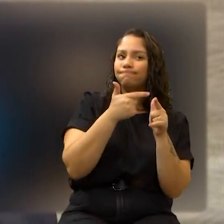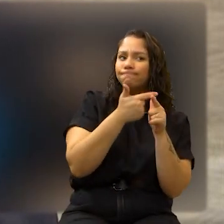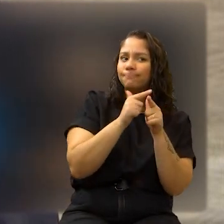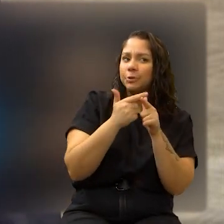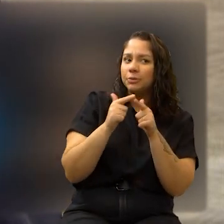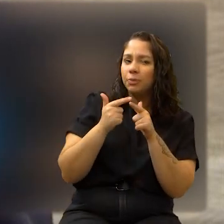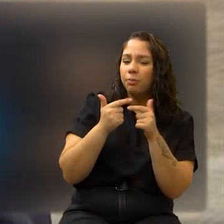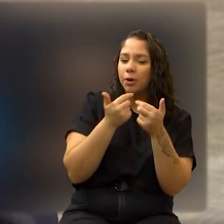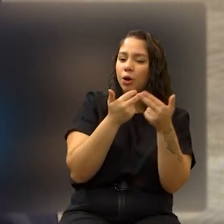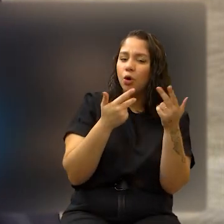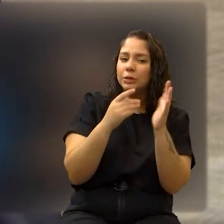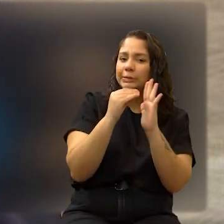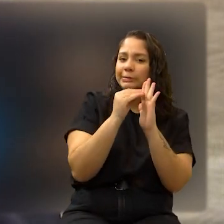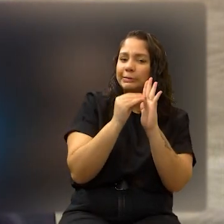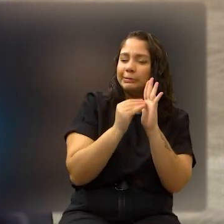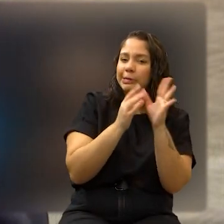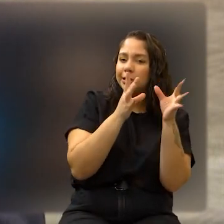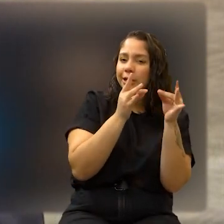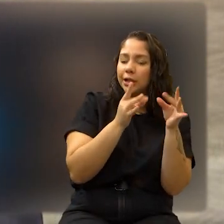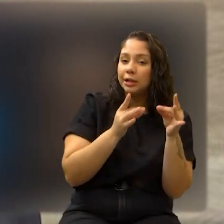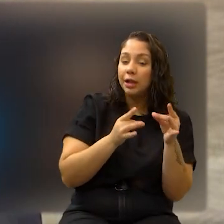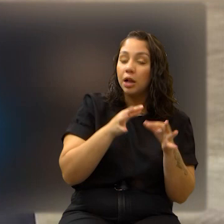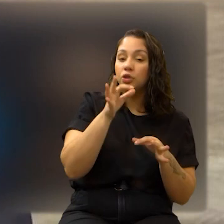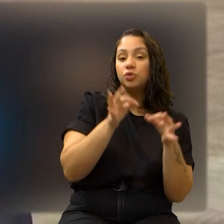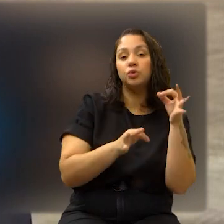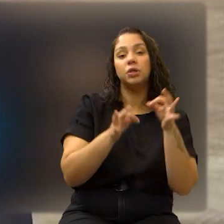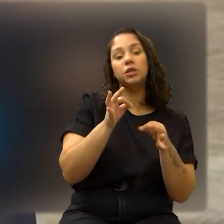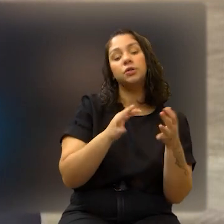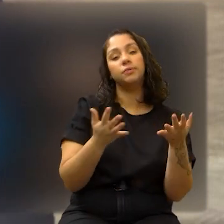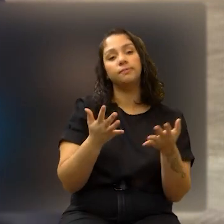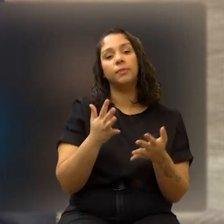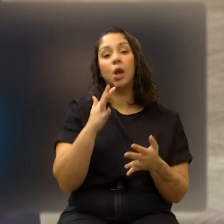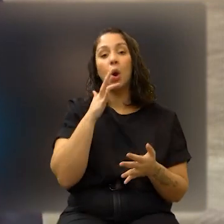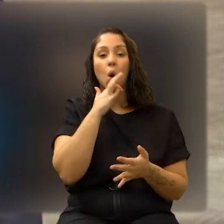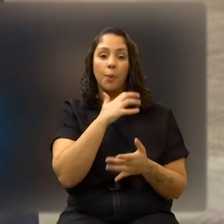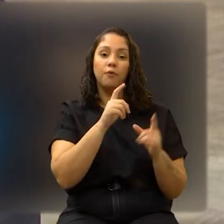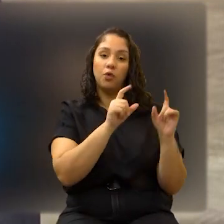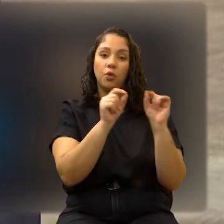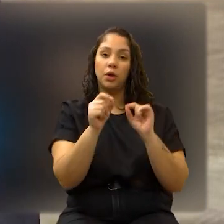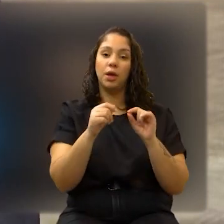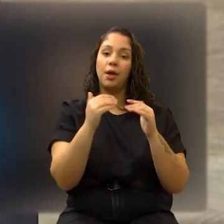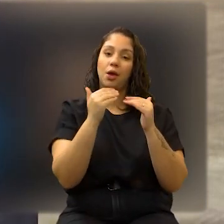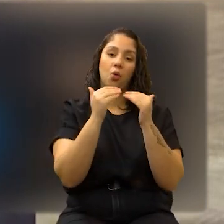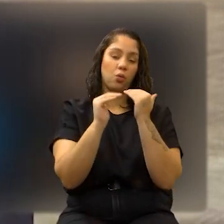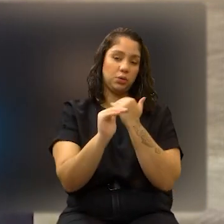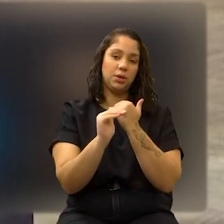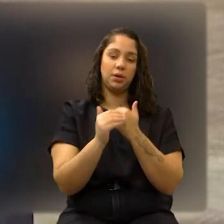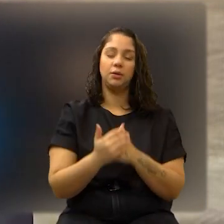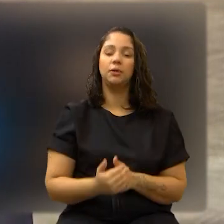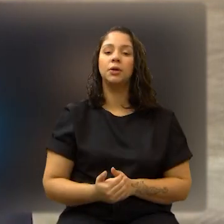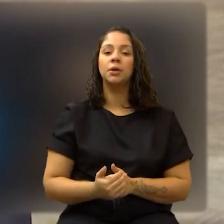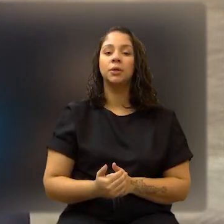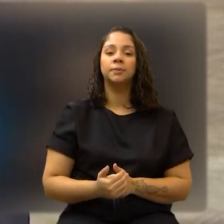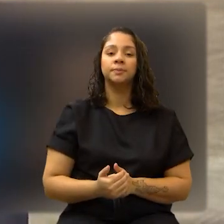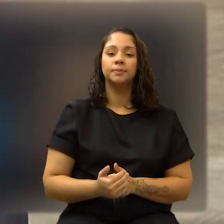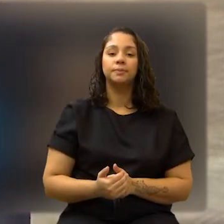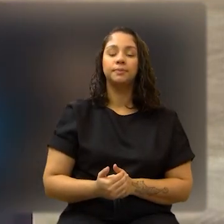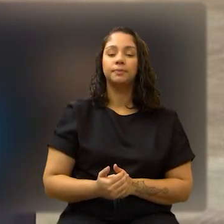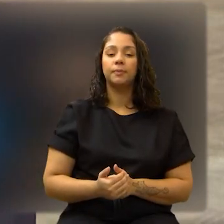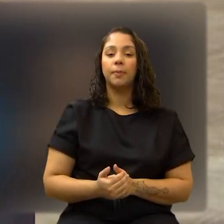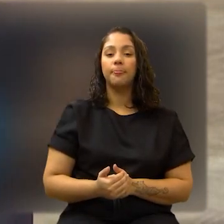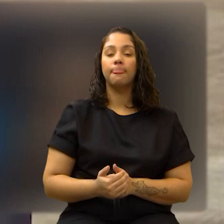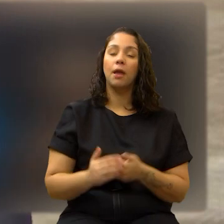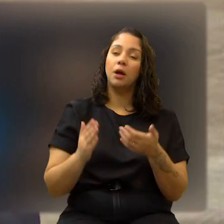projetos que ferem, que têm óbices jurídicos, eles obviamente receberão parecer